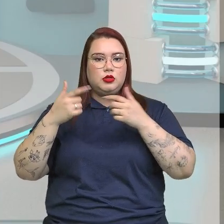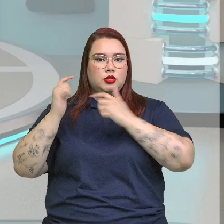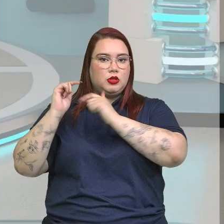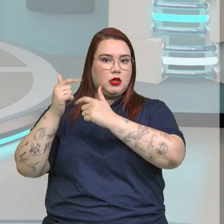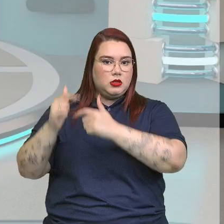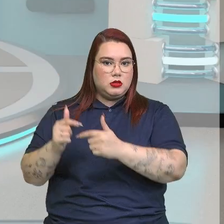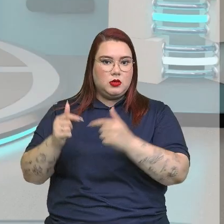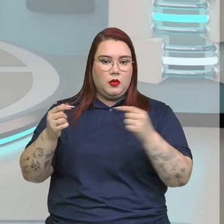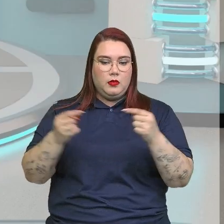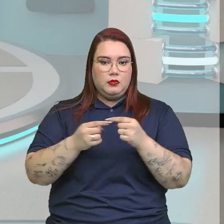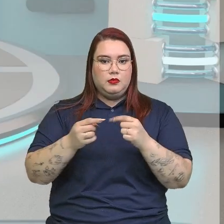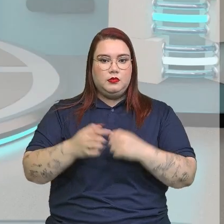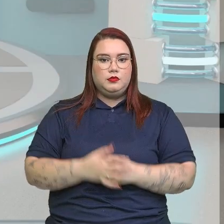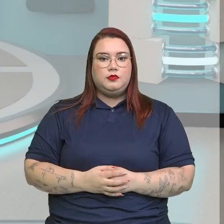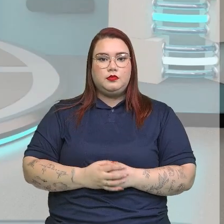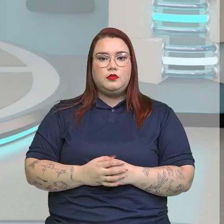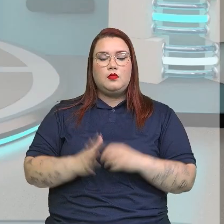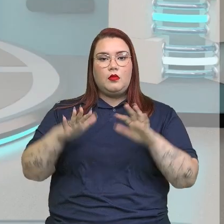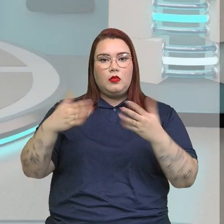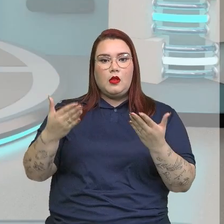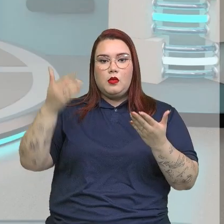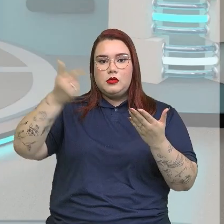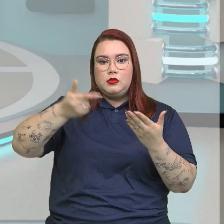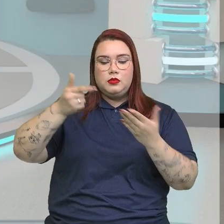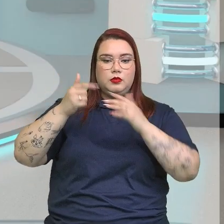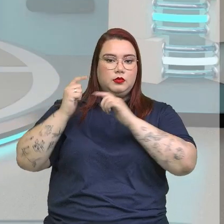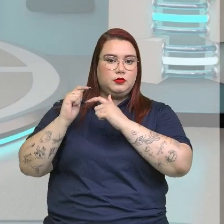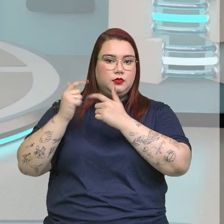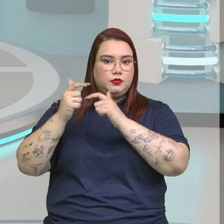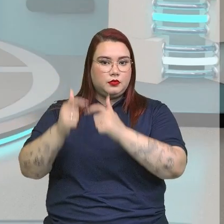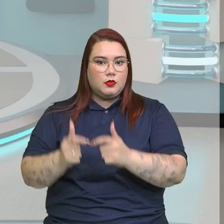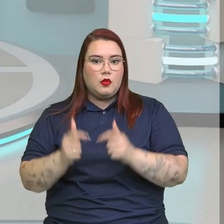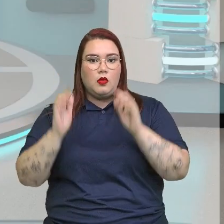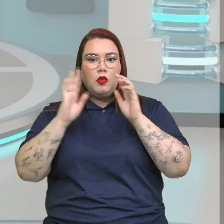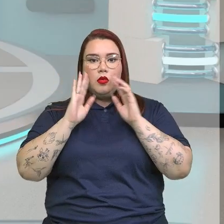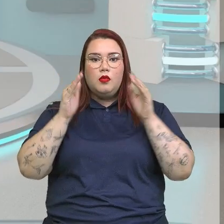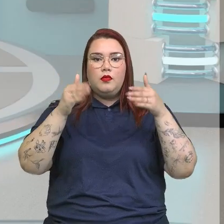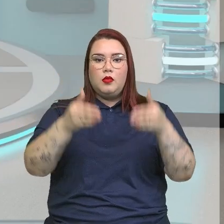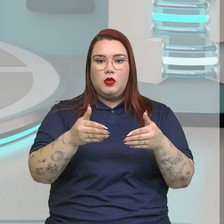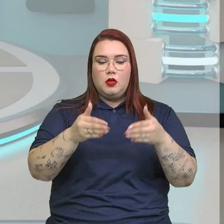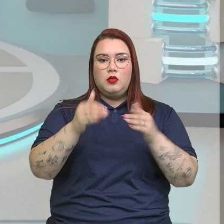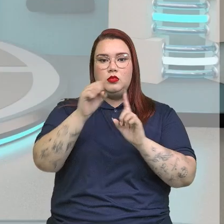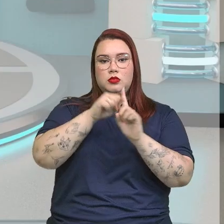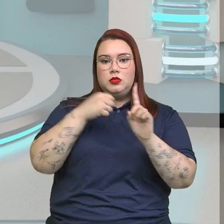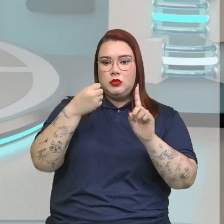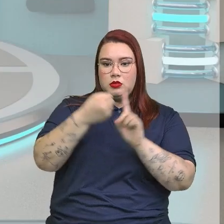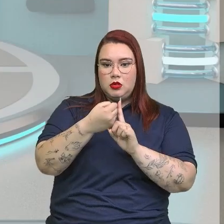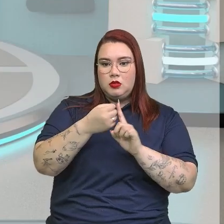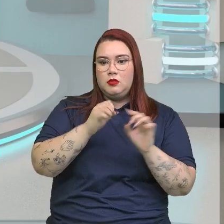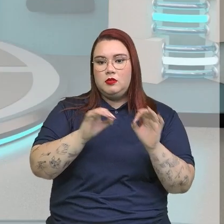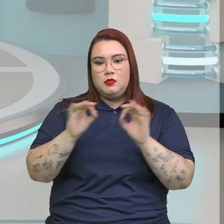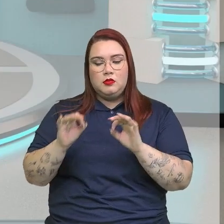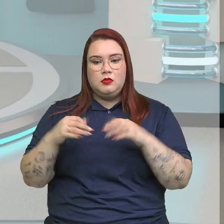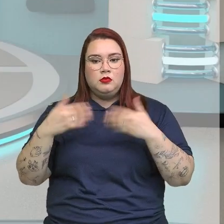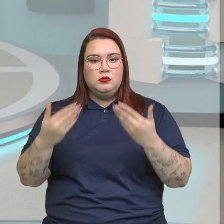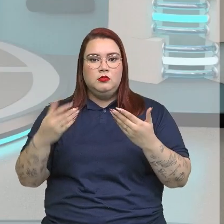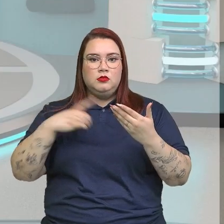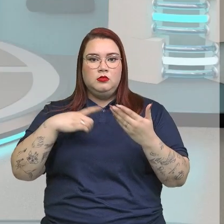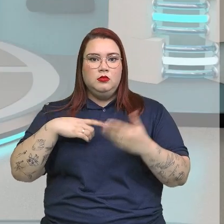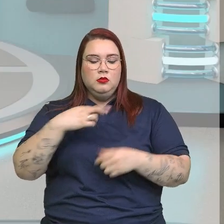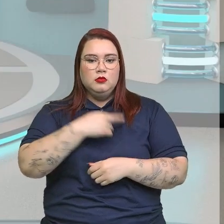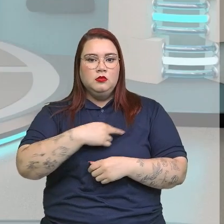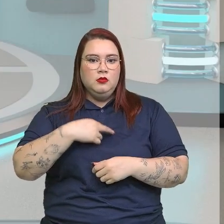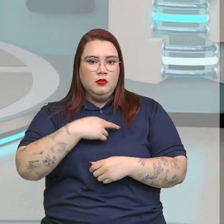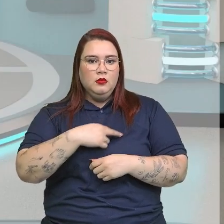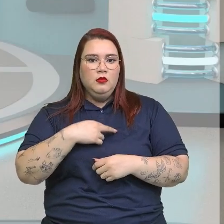sequência, a segunda geração, vocês viram que o olhar foi voltado mais para o lado social. Então tivemos aí os romances, certo,